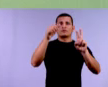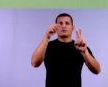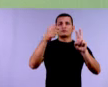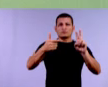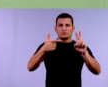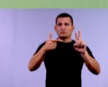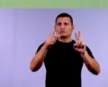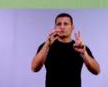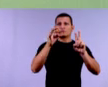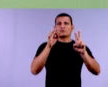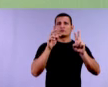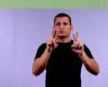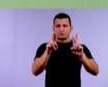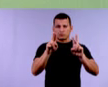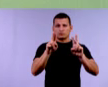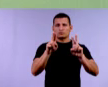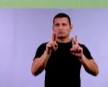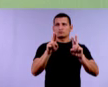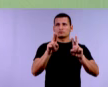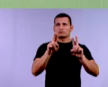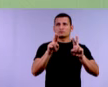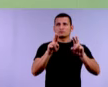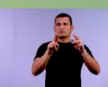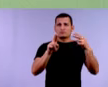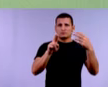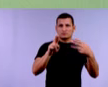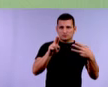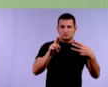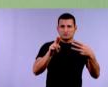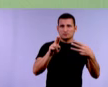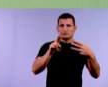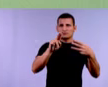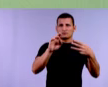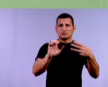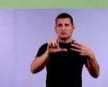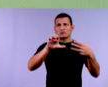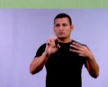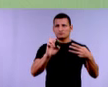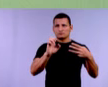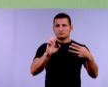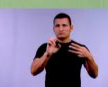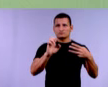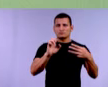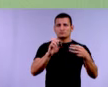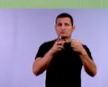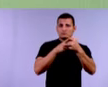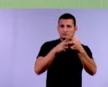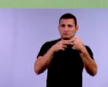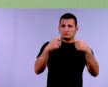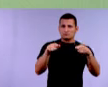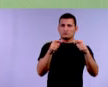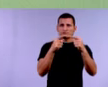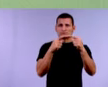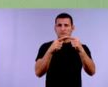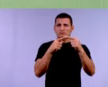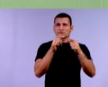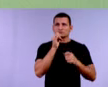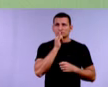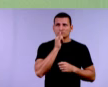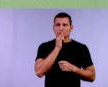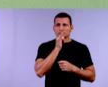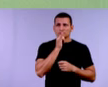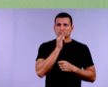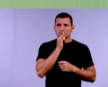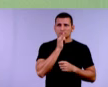terceira, e do plural, nós, vós, eles. Então, o verbo tem que concordar. Por exemplo,